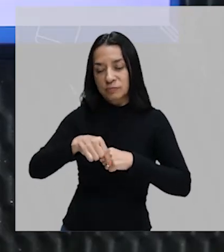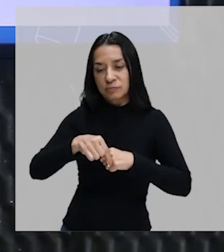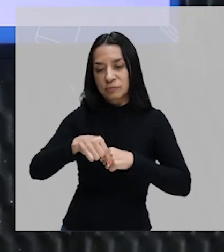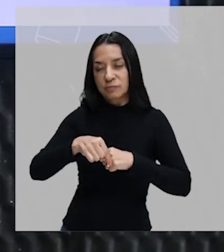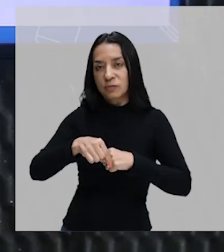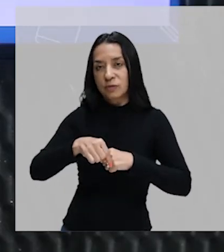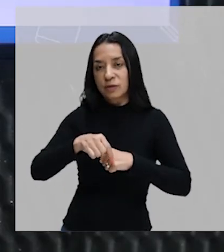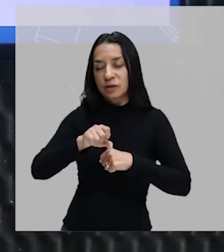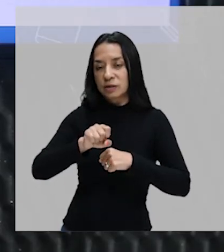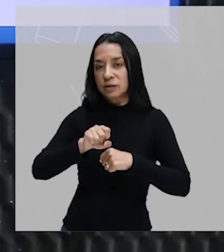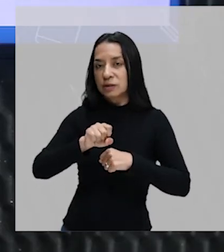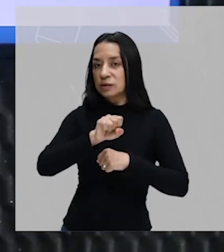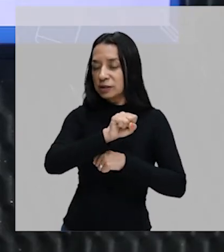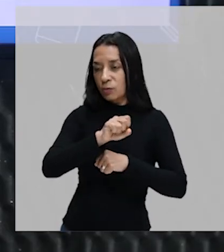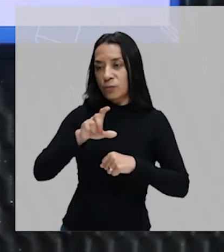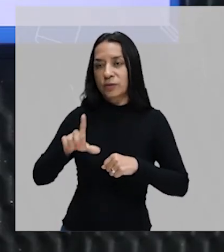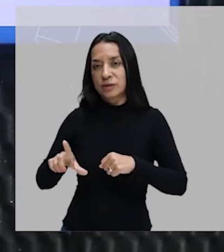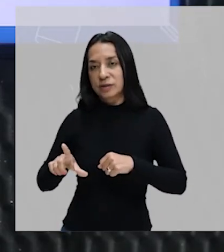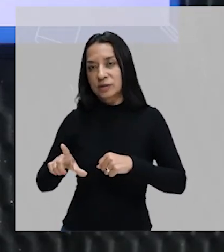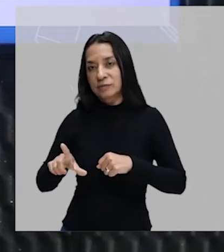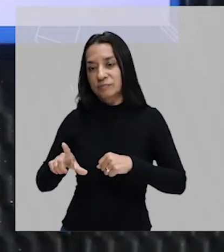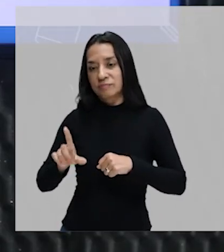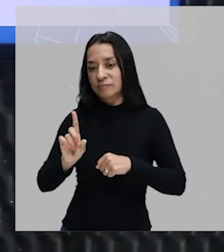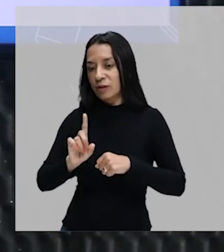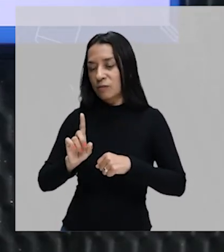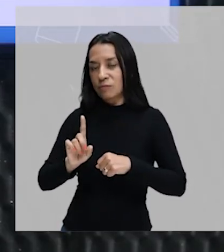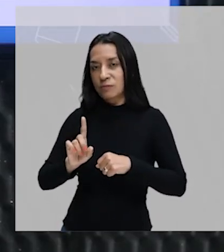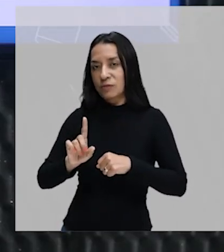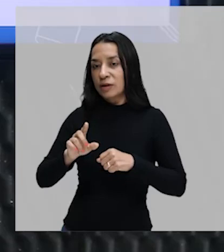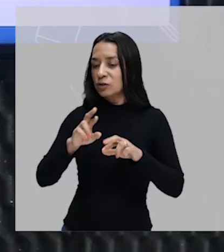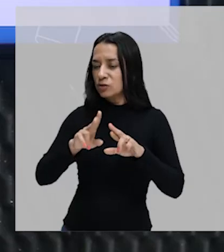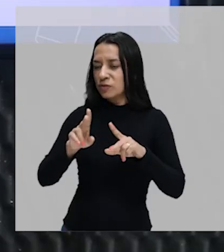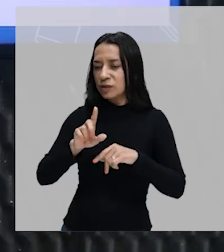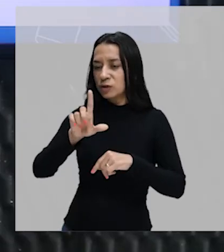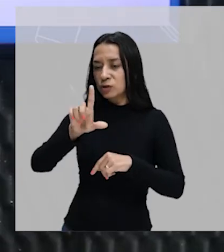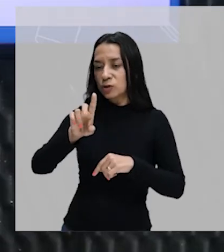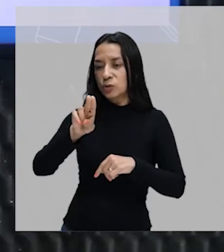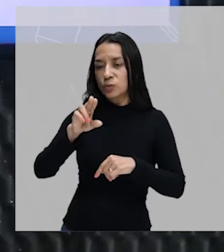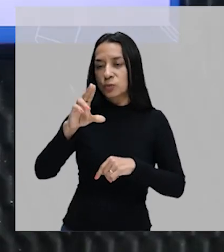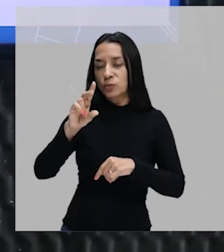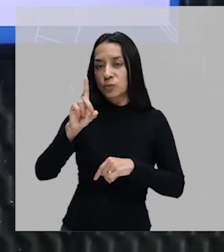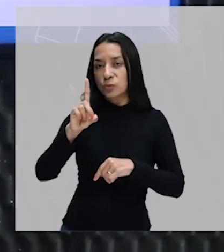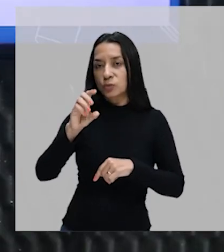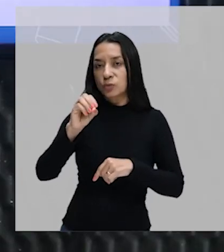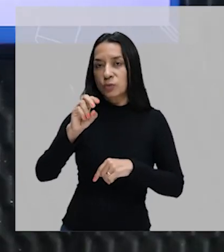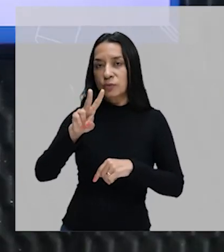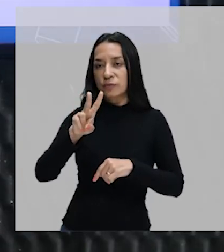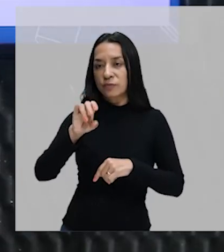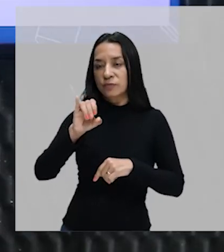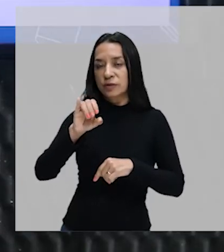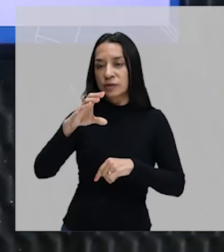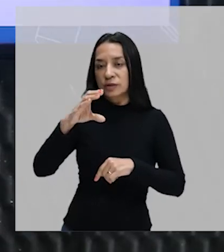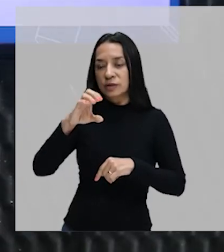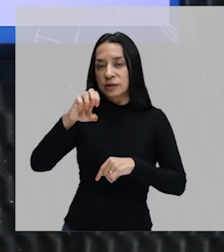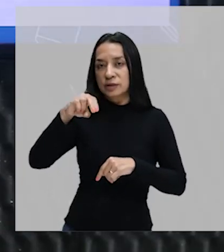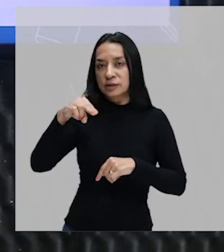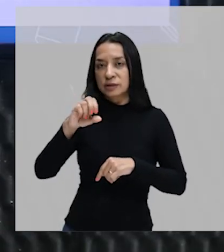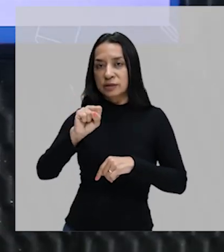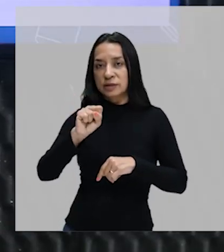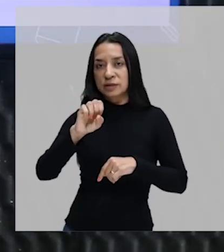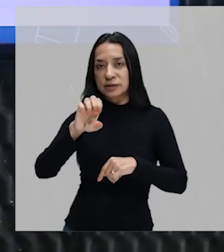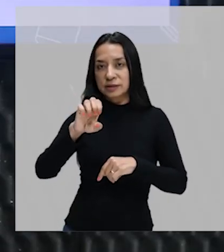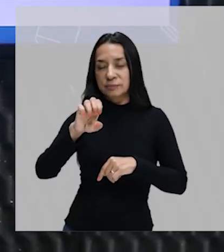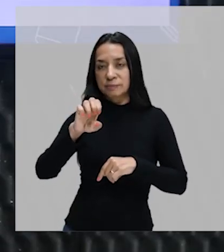é ludovicense. Então, é bem diferente. Mas vocês sabiam que tem muita gente que não sabe? Né? Você